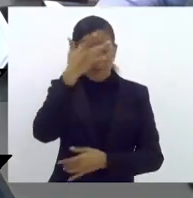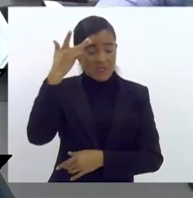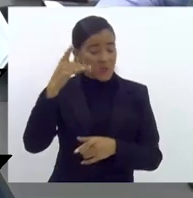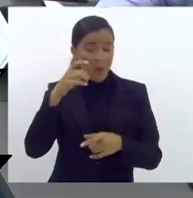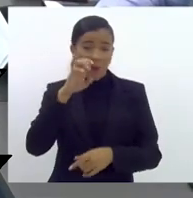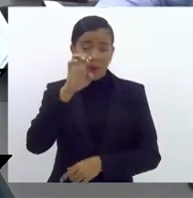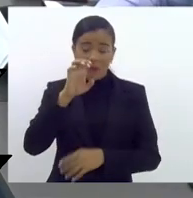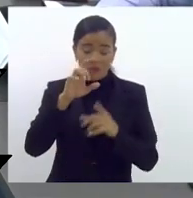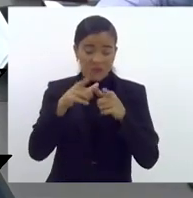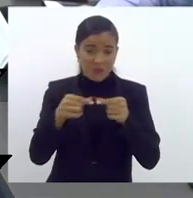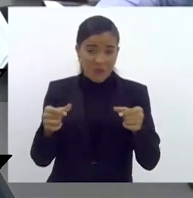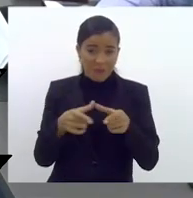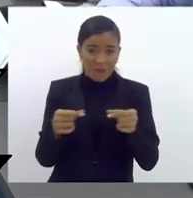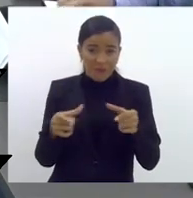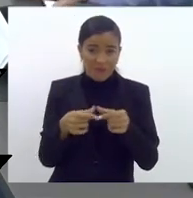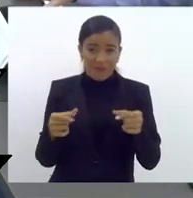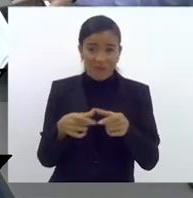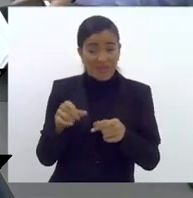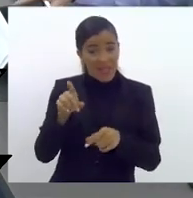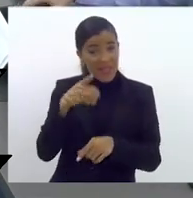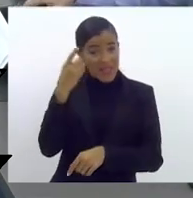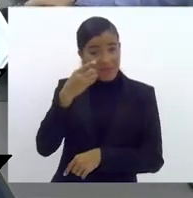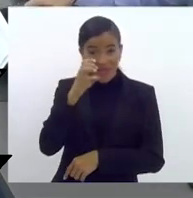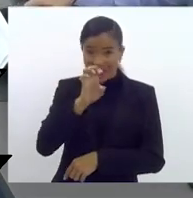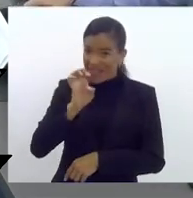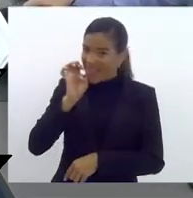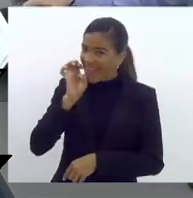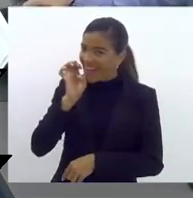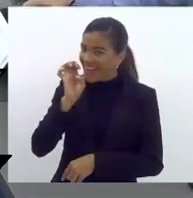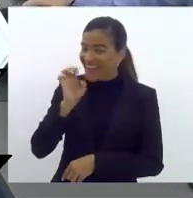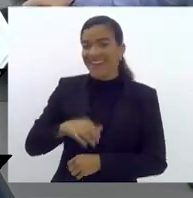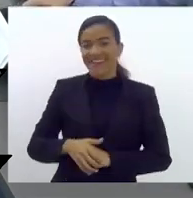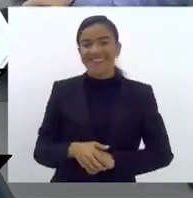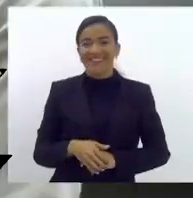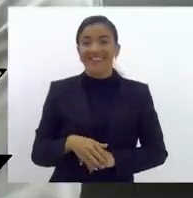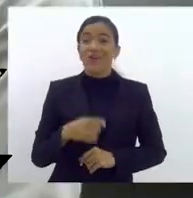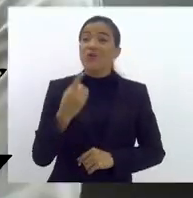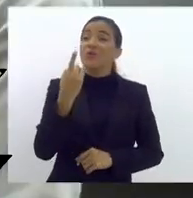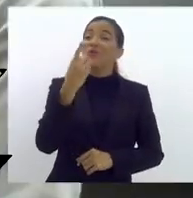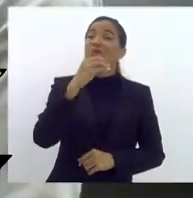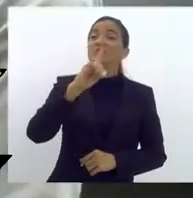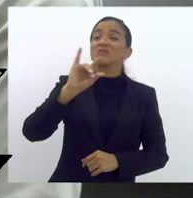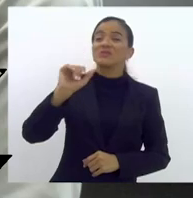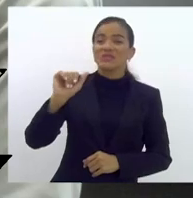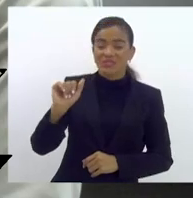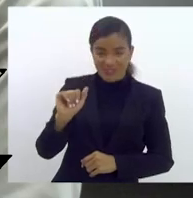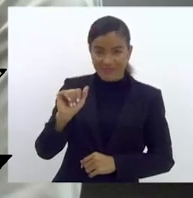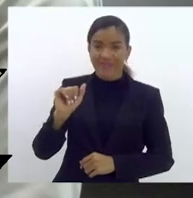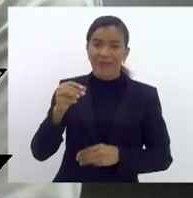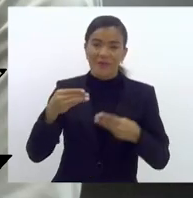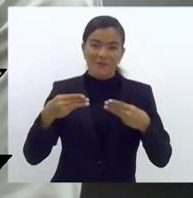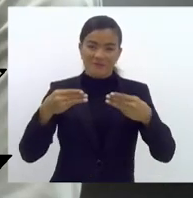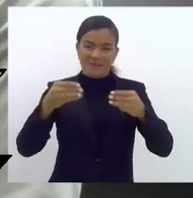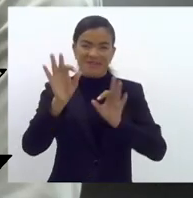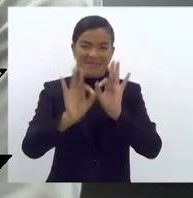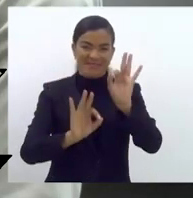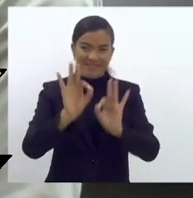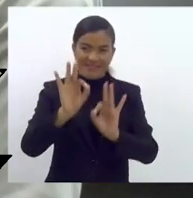japonês senhor presidente e a deputada Érica um dia o ministério de planejamento